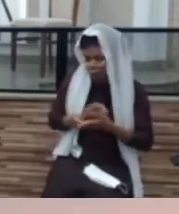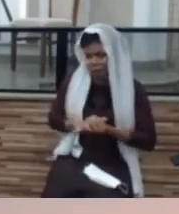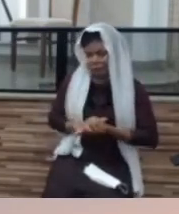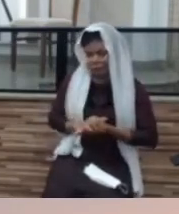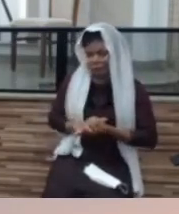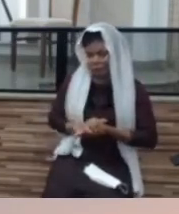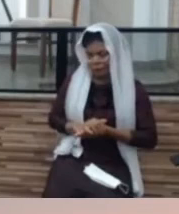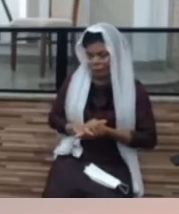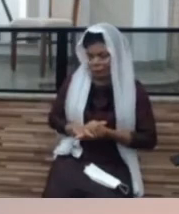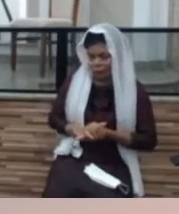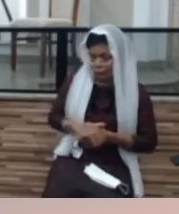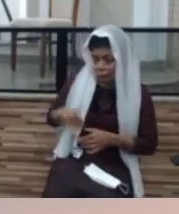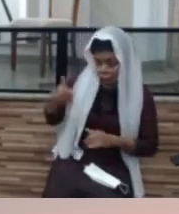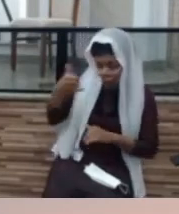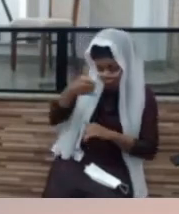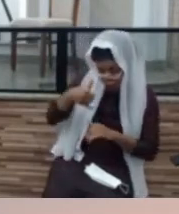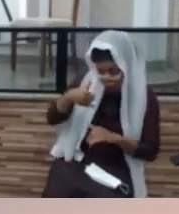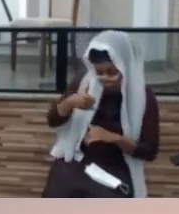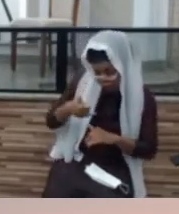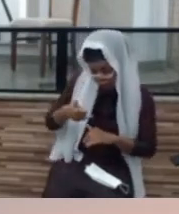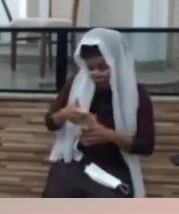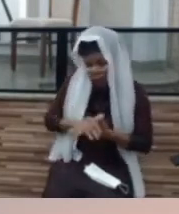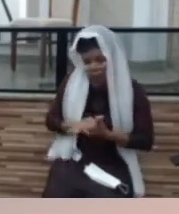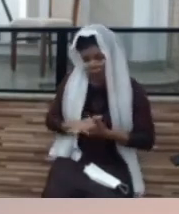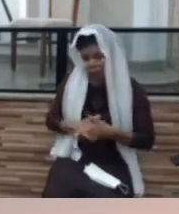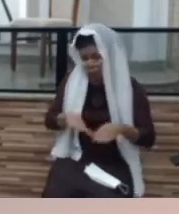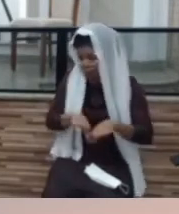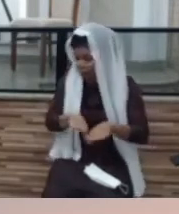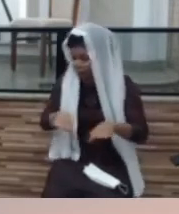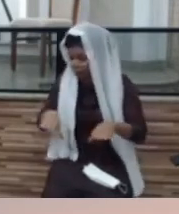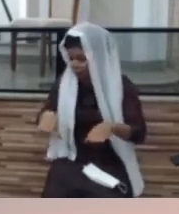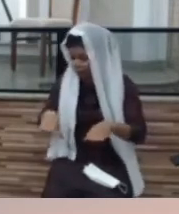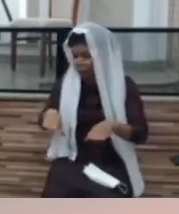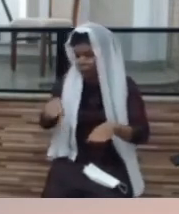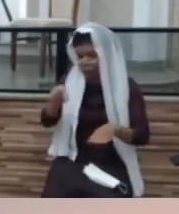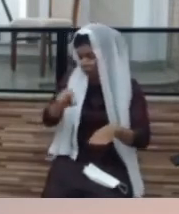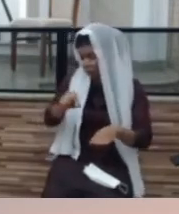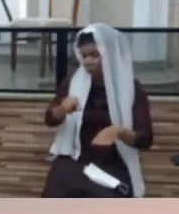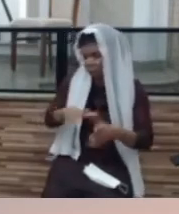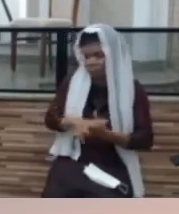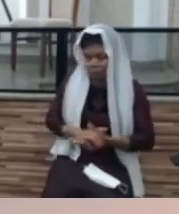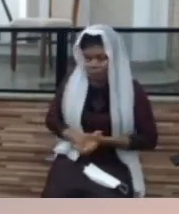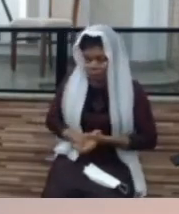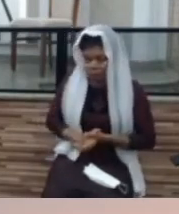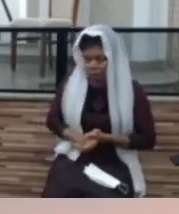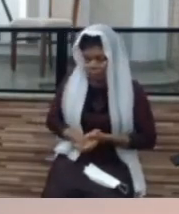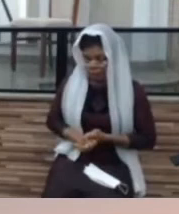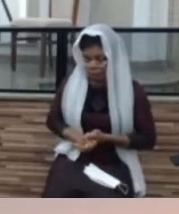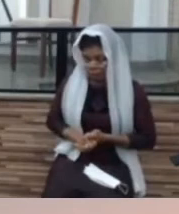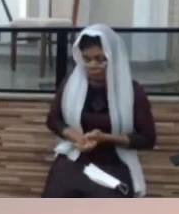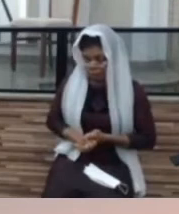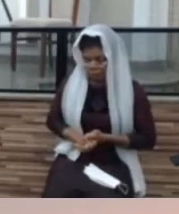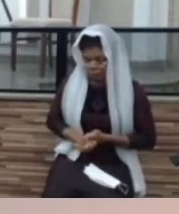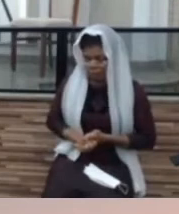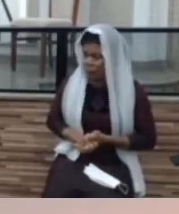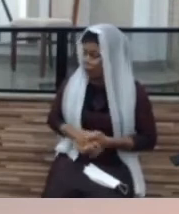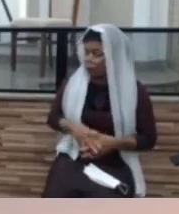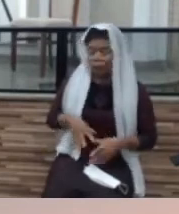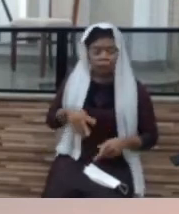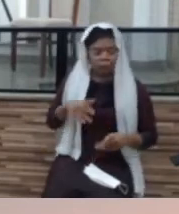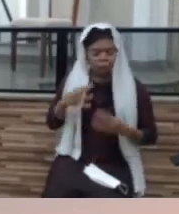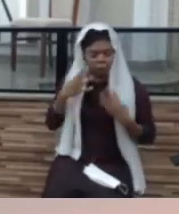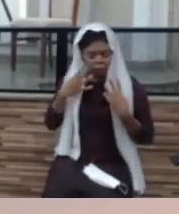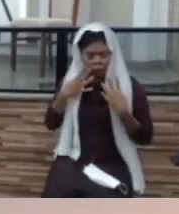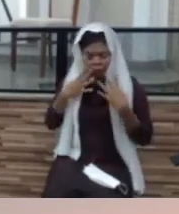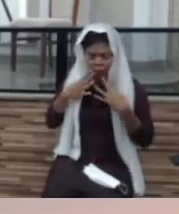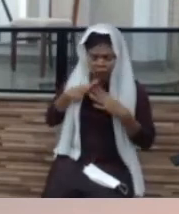utensílios sagrados. Tinha que estar lá, porque era sagrado. Tempo se passava, estava lá, o povo respeitava aquilo ali.